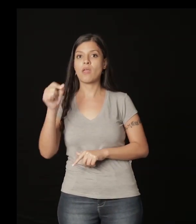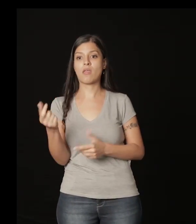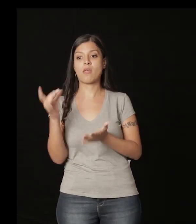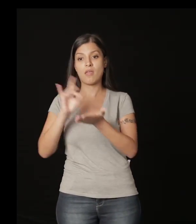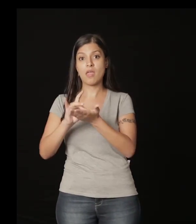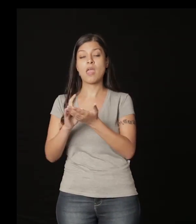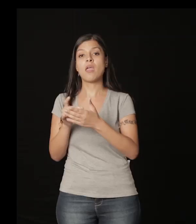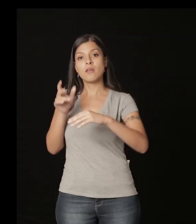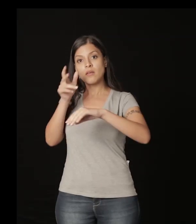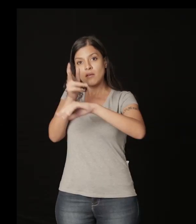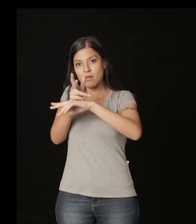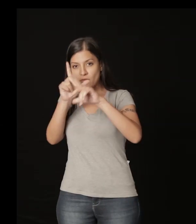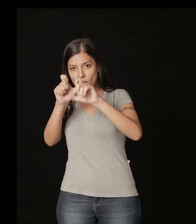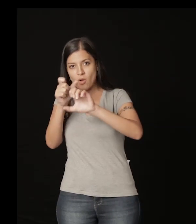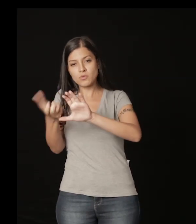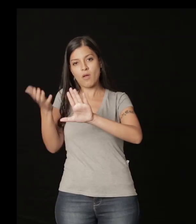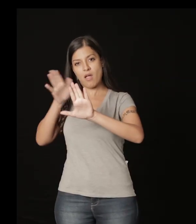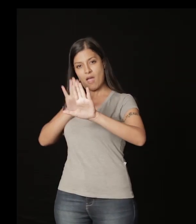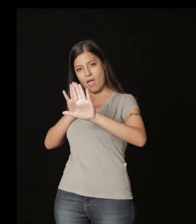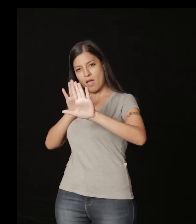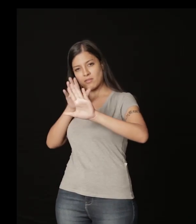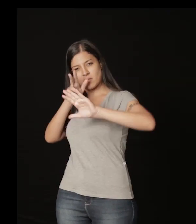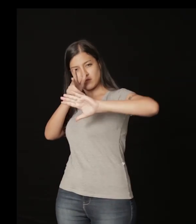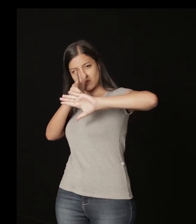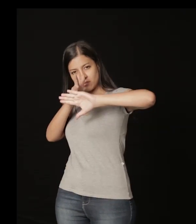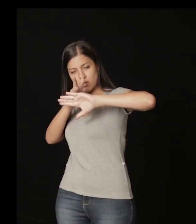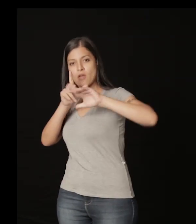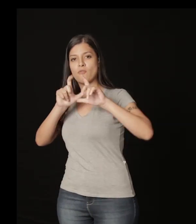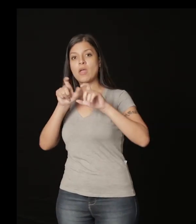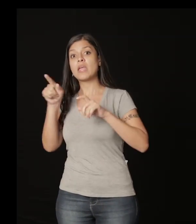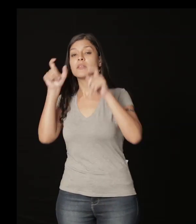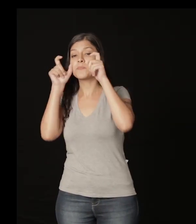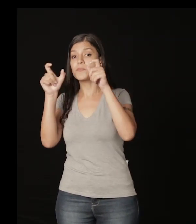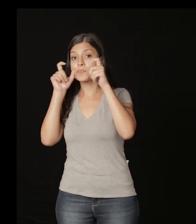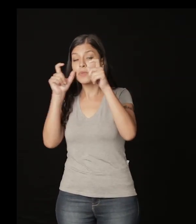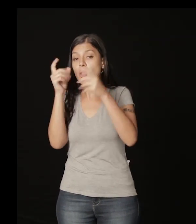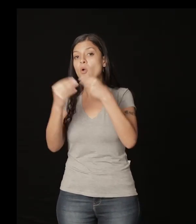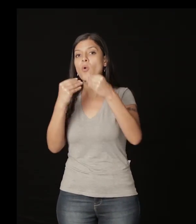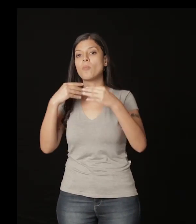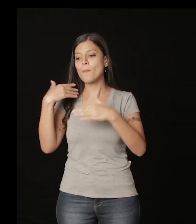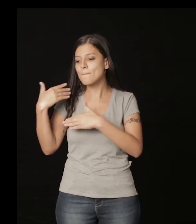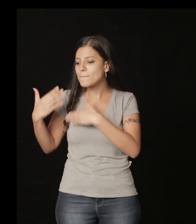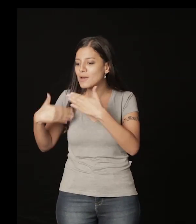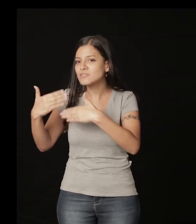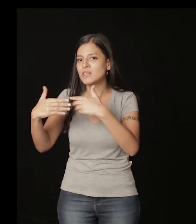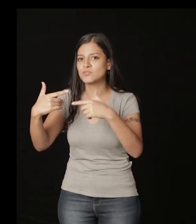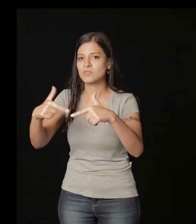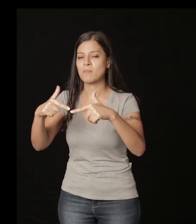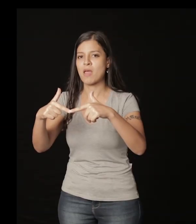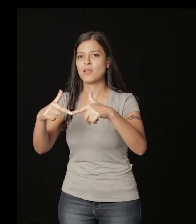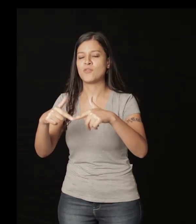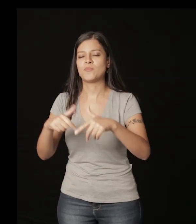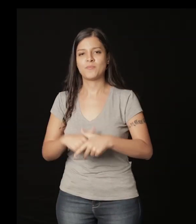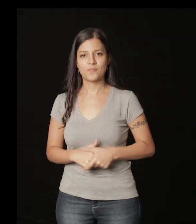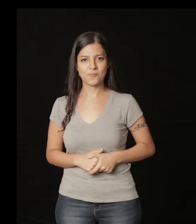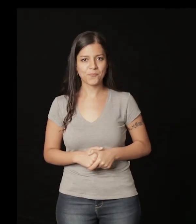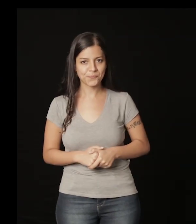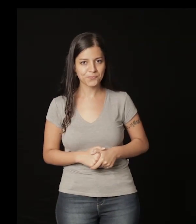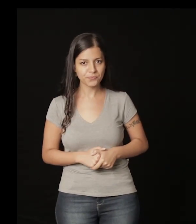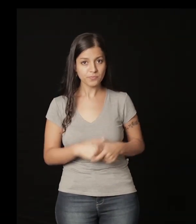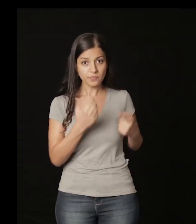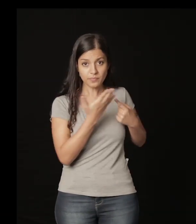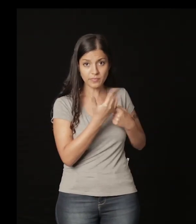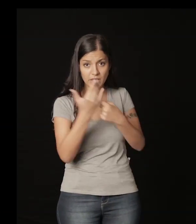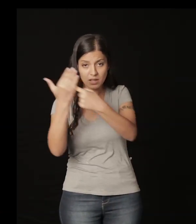diante da realidade por trás da câmera, no sentido de. No interesse deles no próprio processo do trabalho.